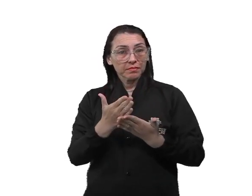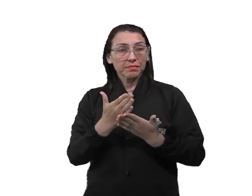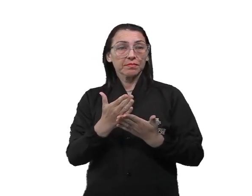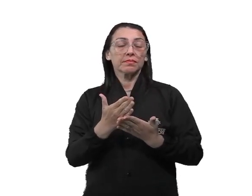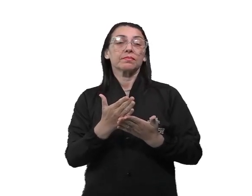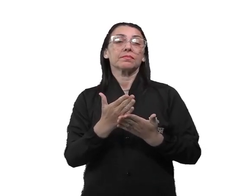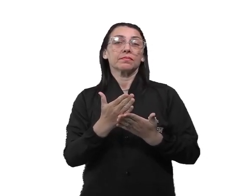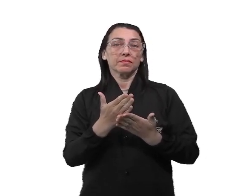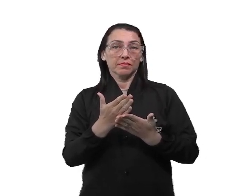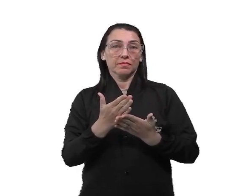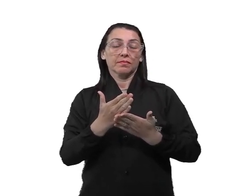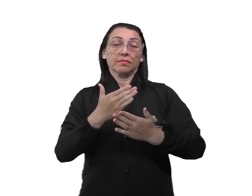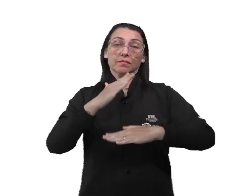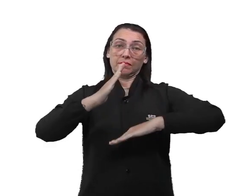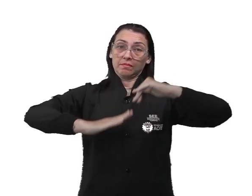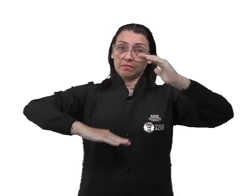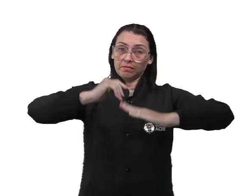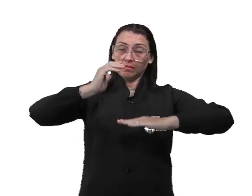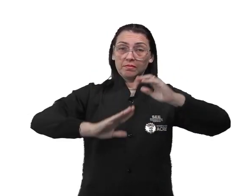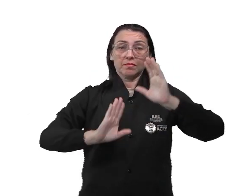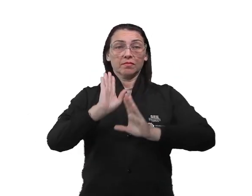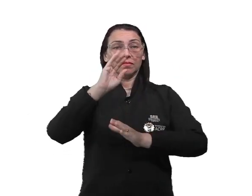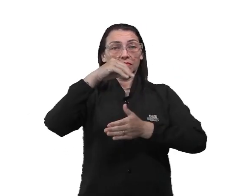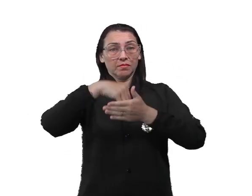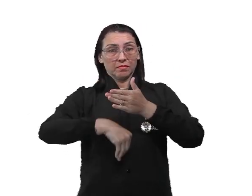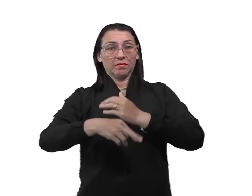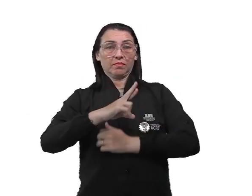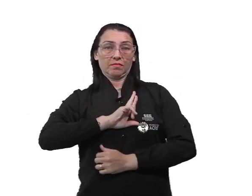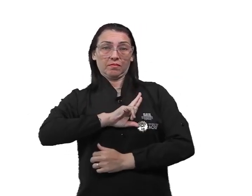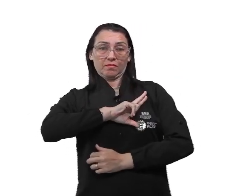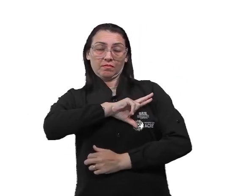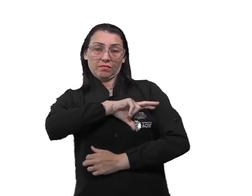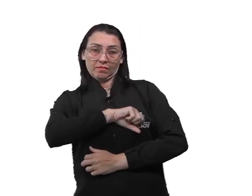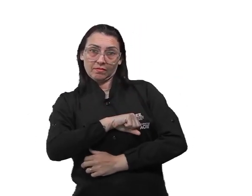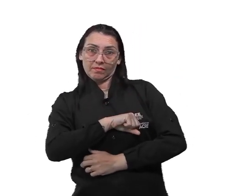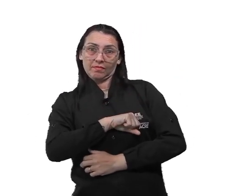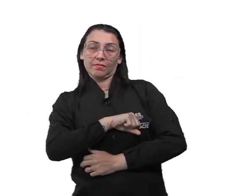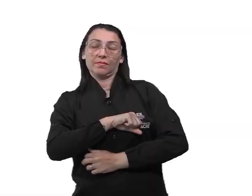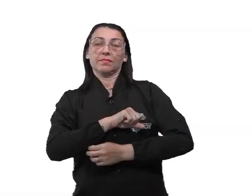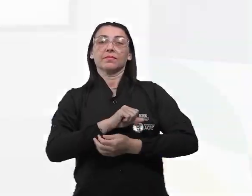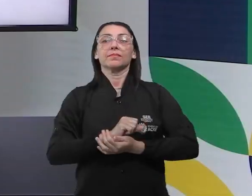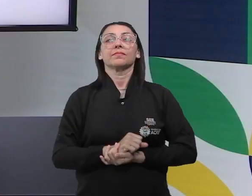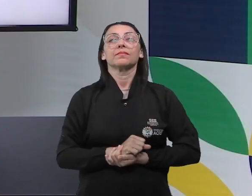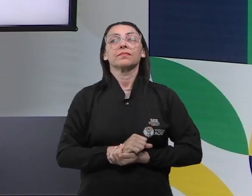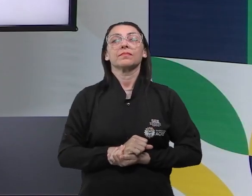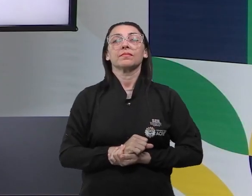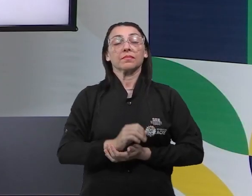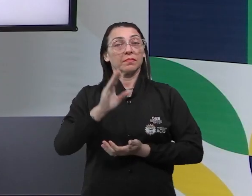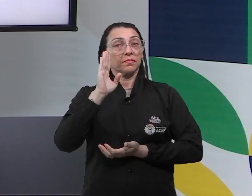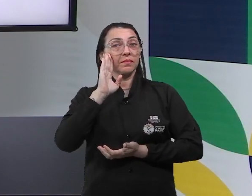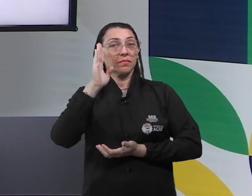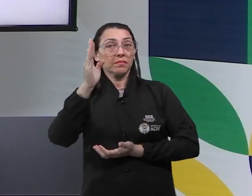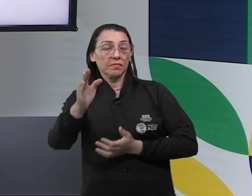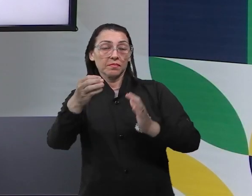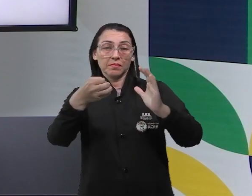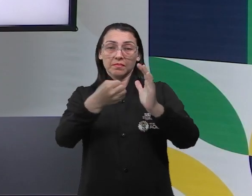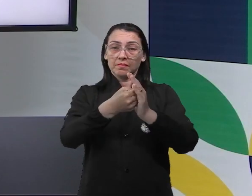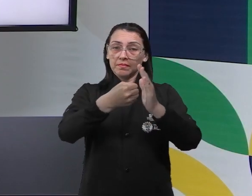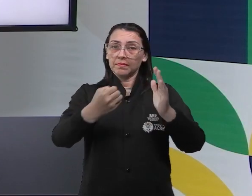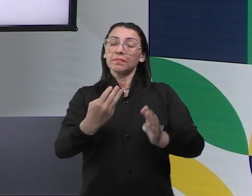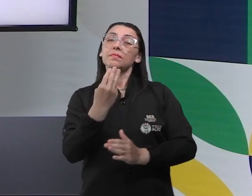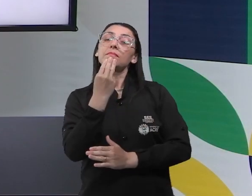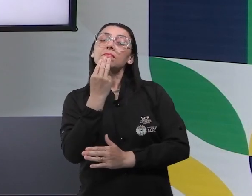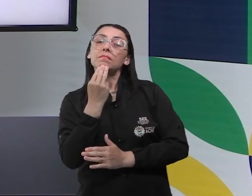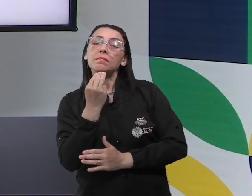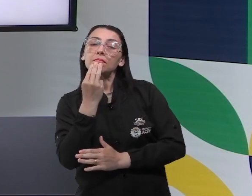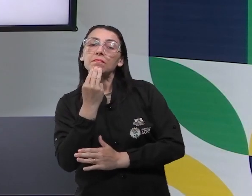a sua carreira literária ainda dentro do romantismo. Volta aqui para mim. A principal característica do Machado